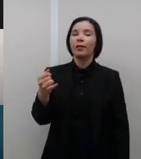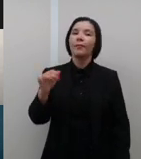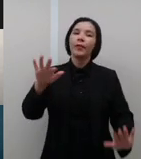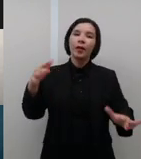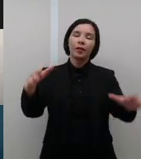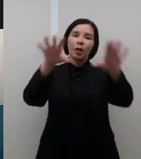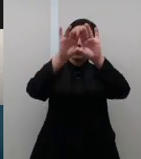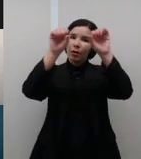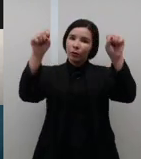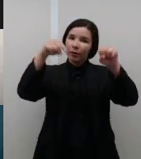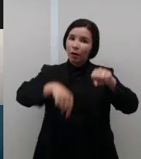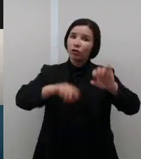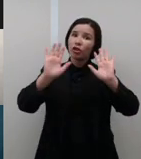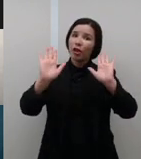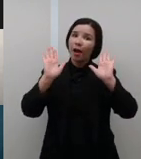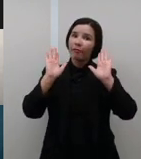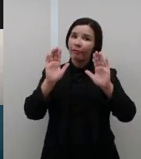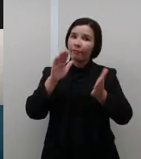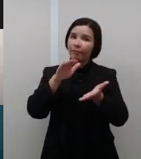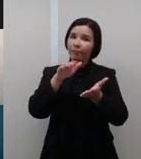isso. E fixando,